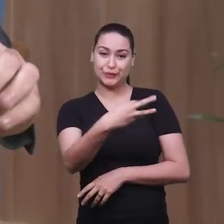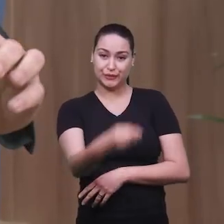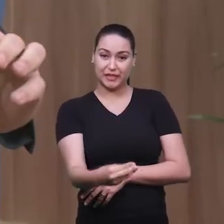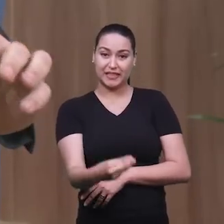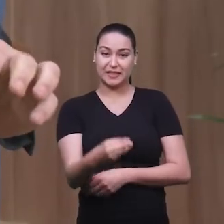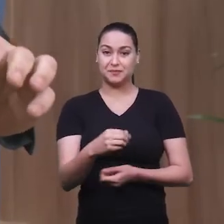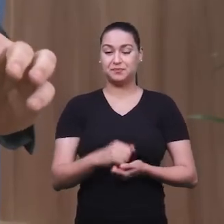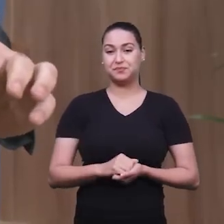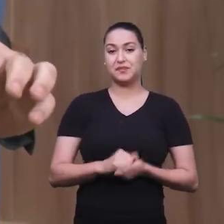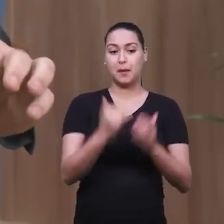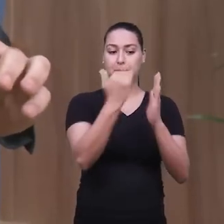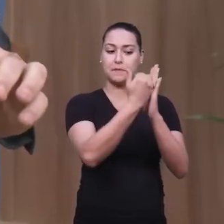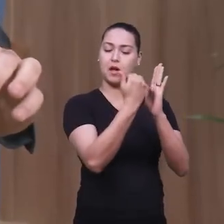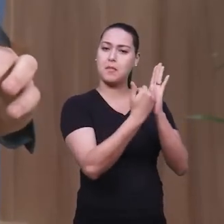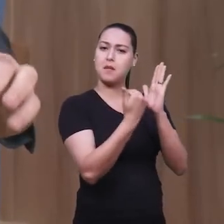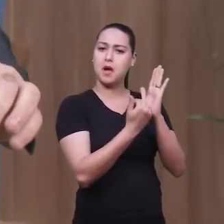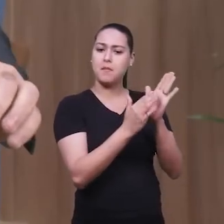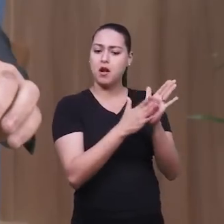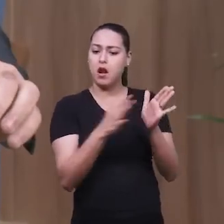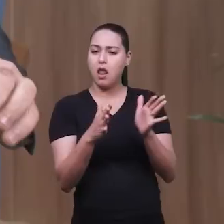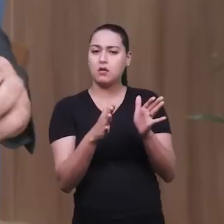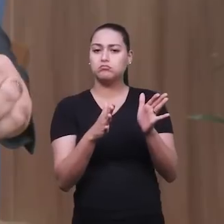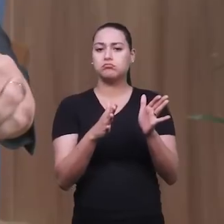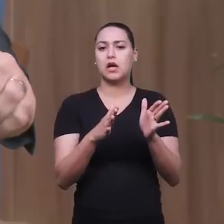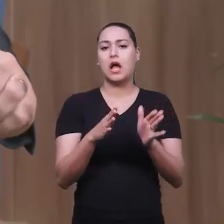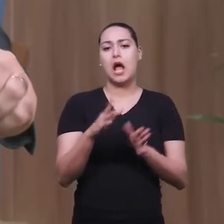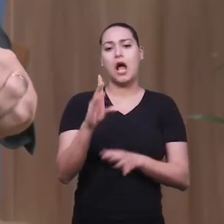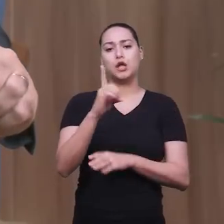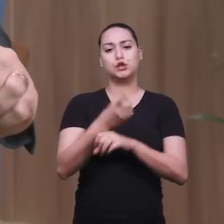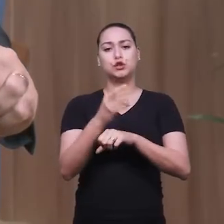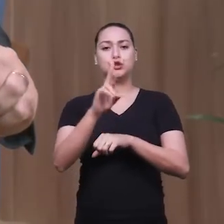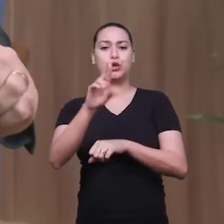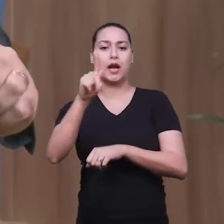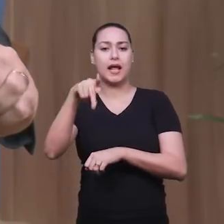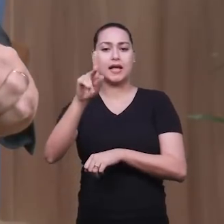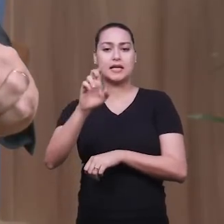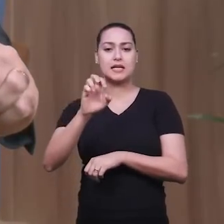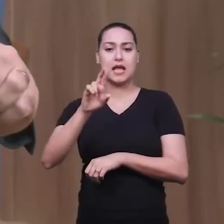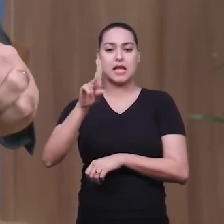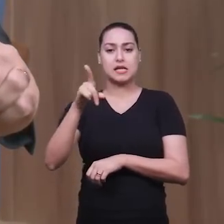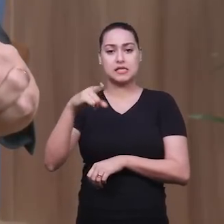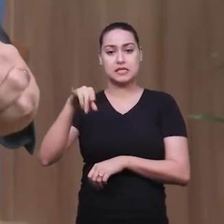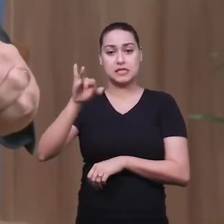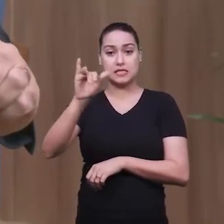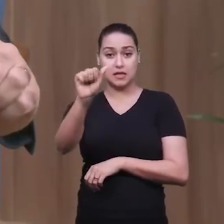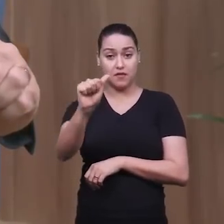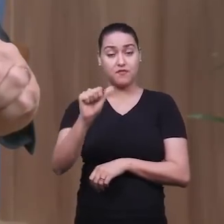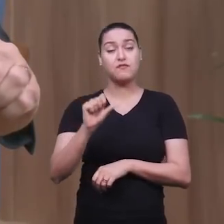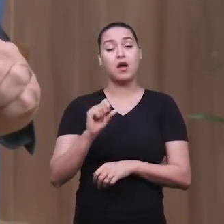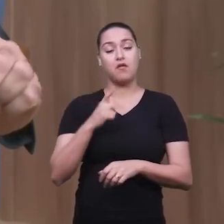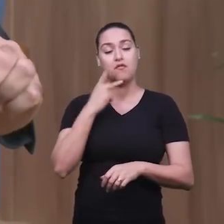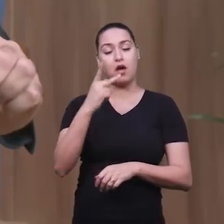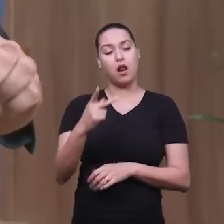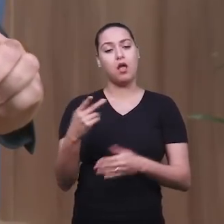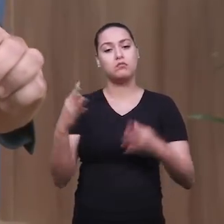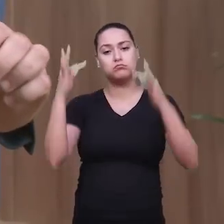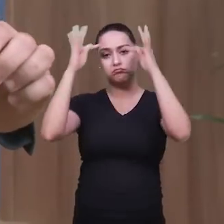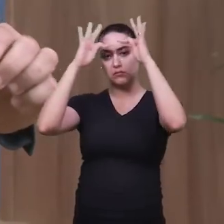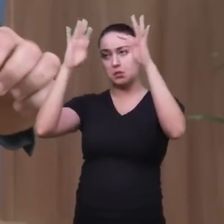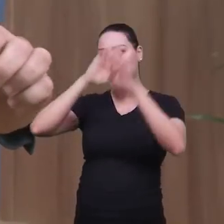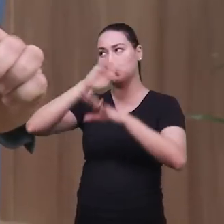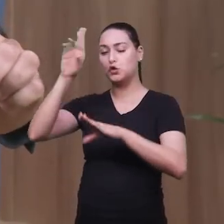a criação dos nossos filhos. Hoje, no quadro Organização e Método, a doutora Késia Nunes vai abordar o tema